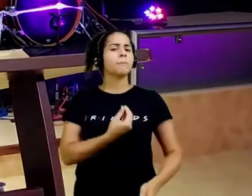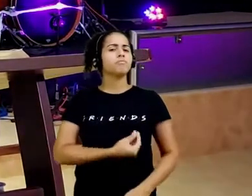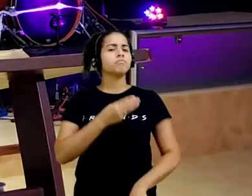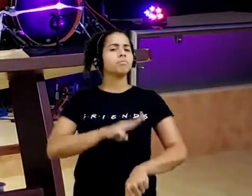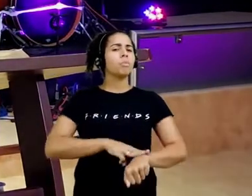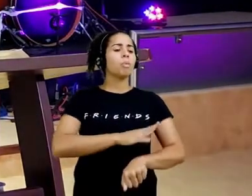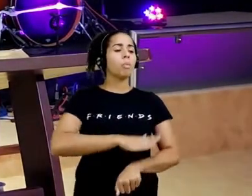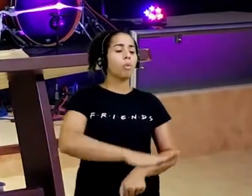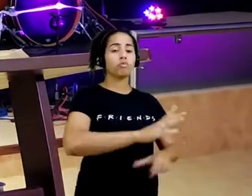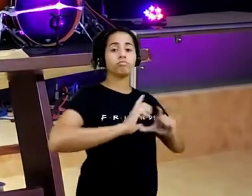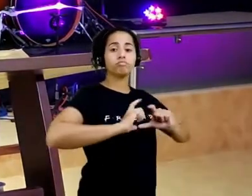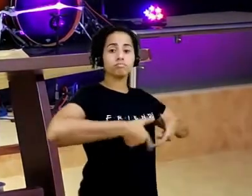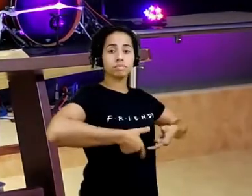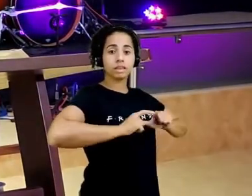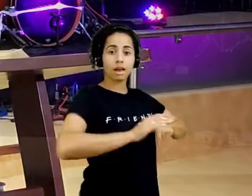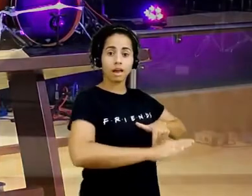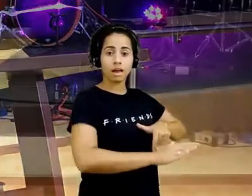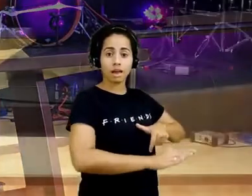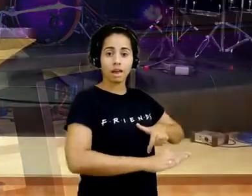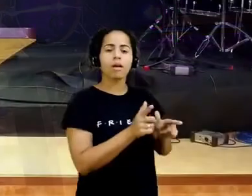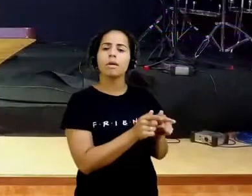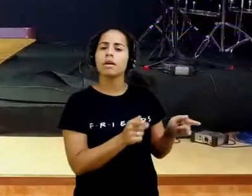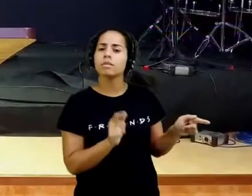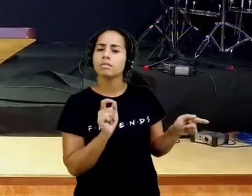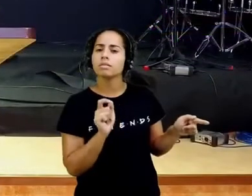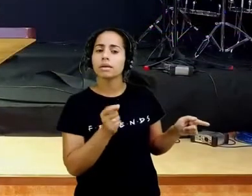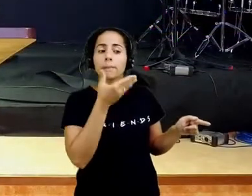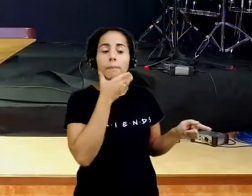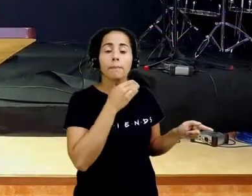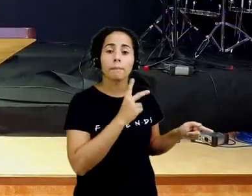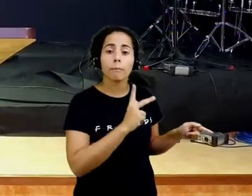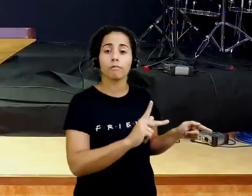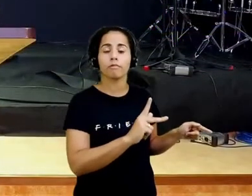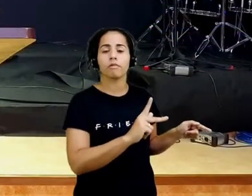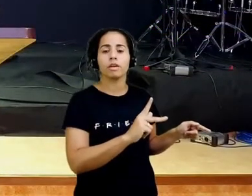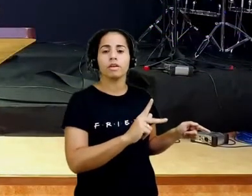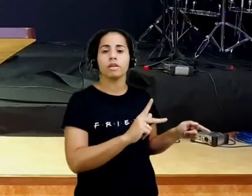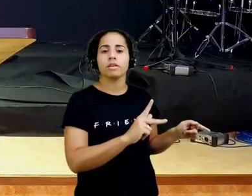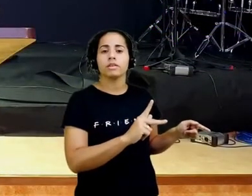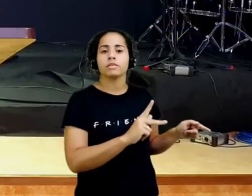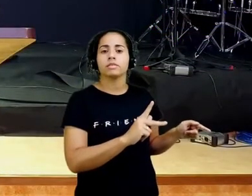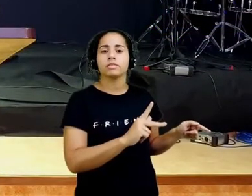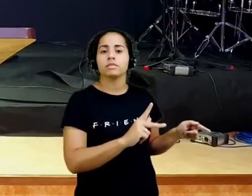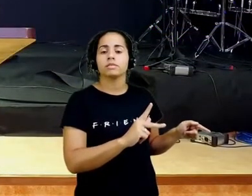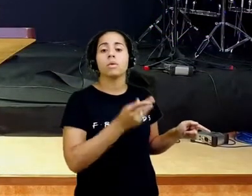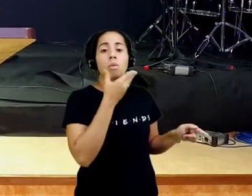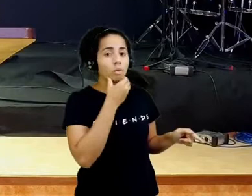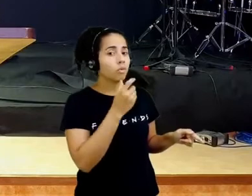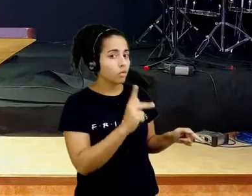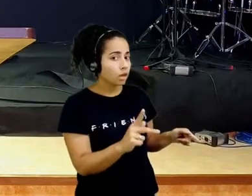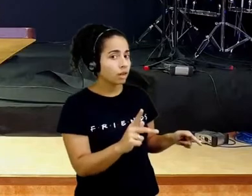de Israel, durante o período profético, durante os